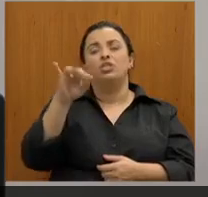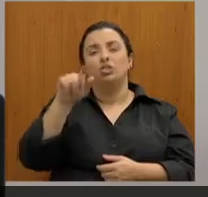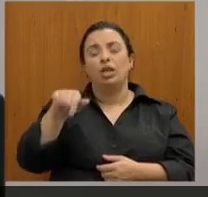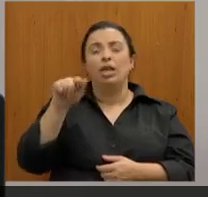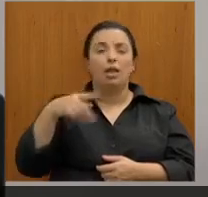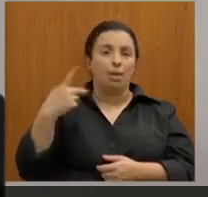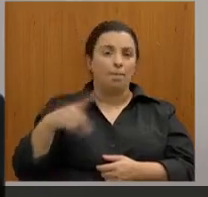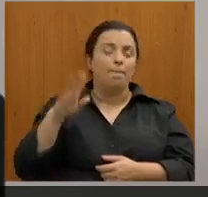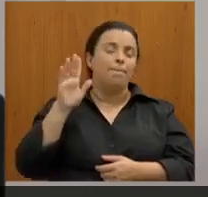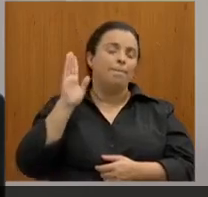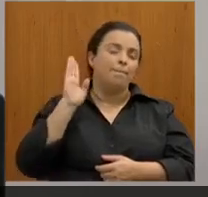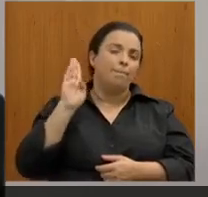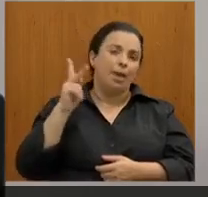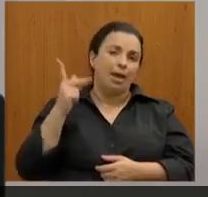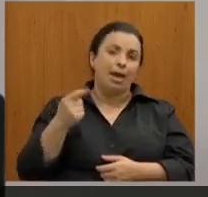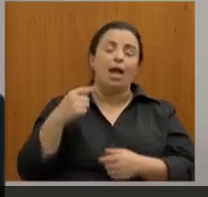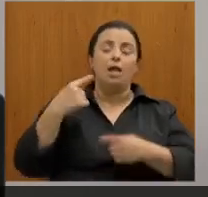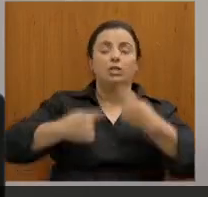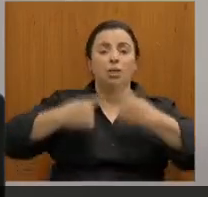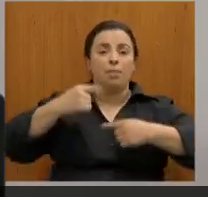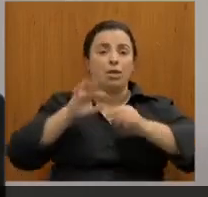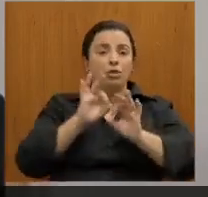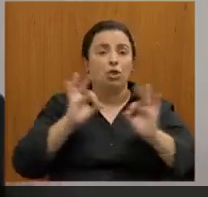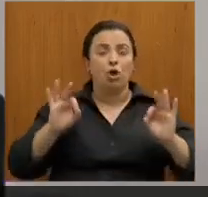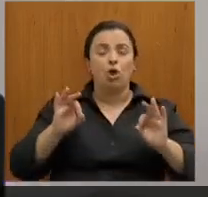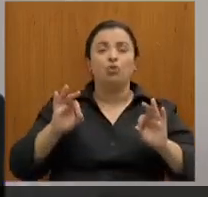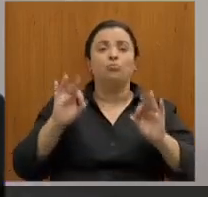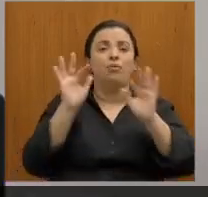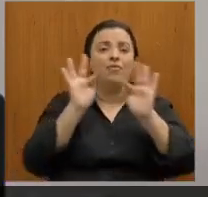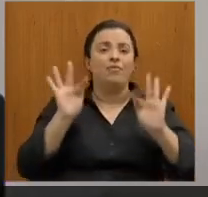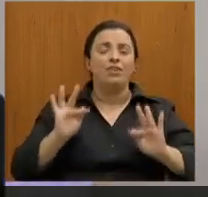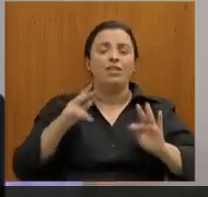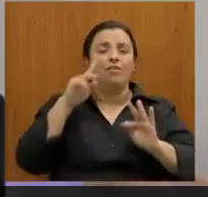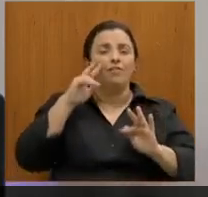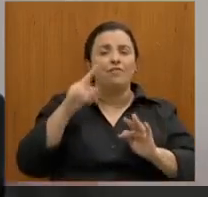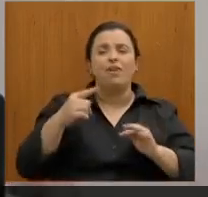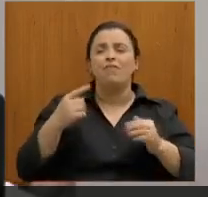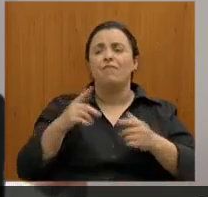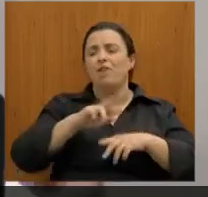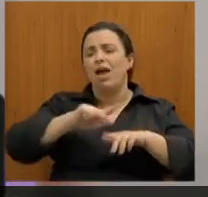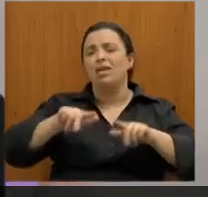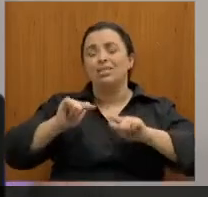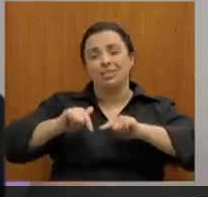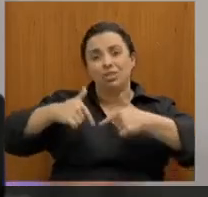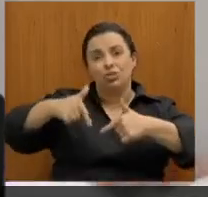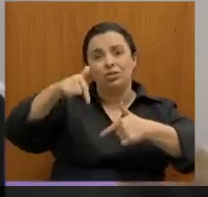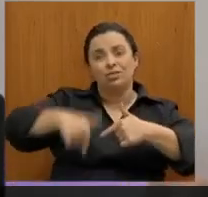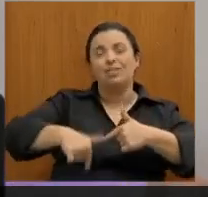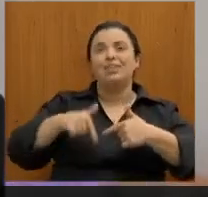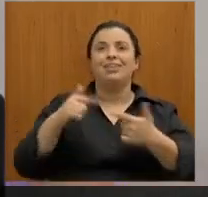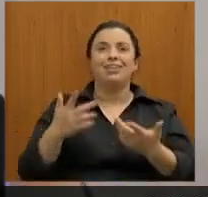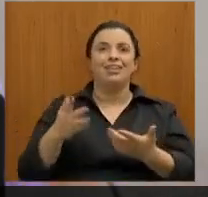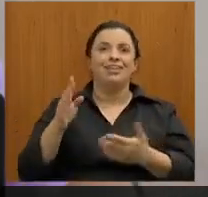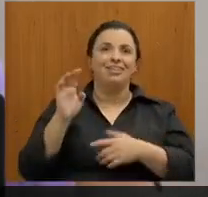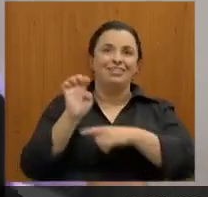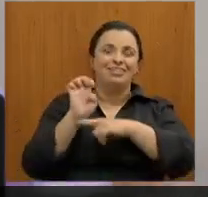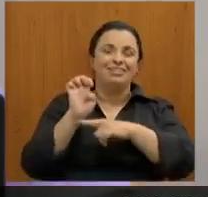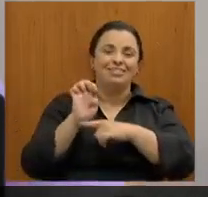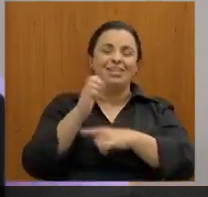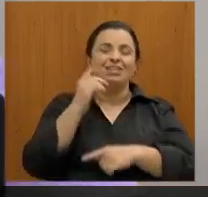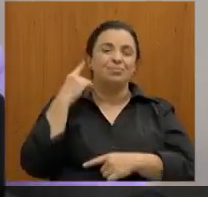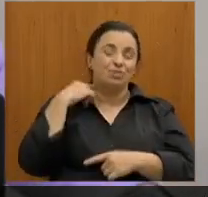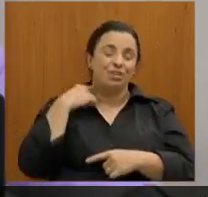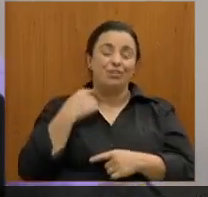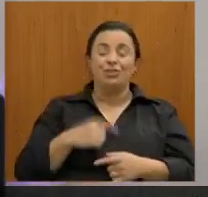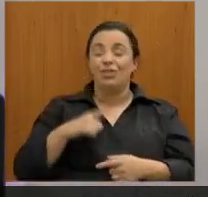Horizonte excelente debate feliz em ver tantas ações em todo o nosso estado Nossa gente foram vários comentários Peço desculpas por não ter dado